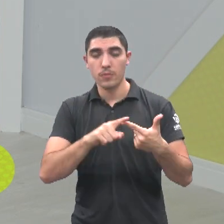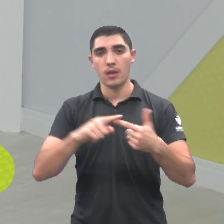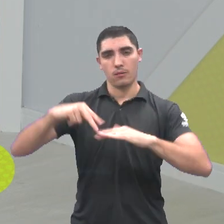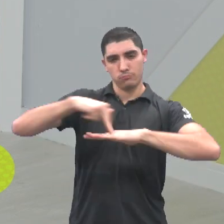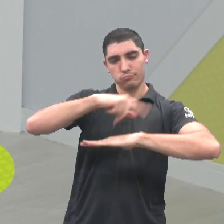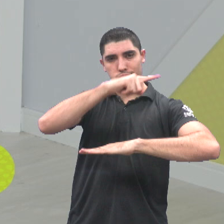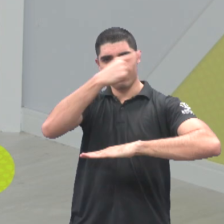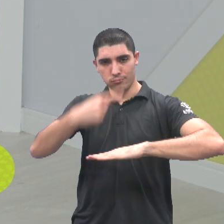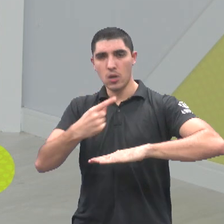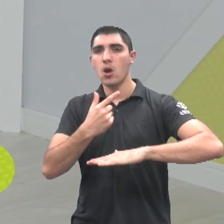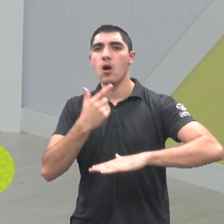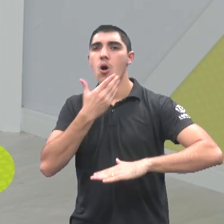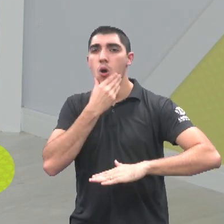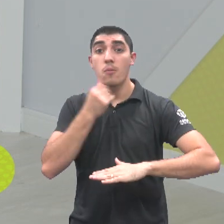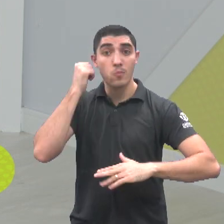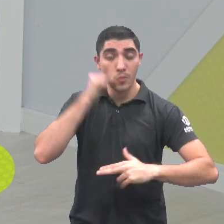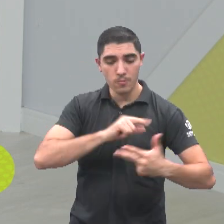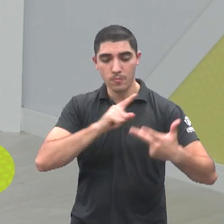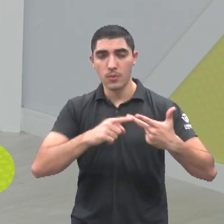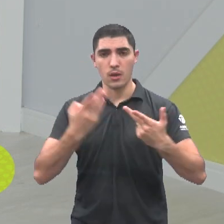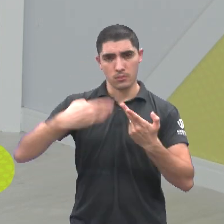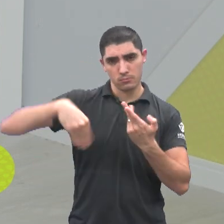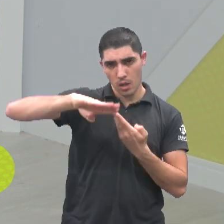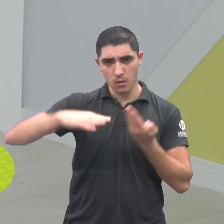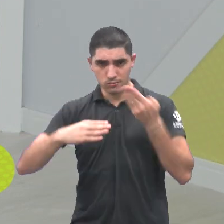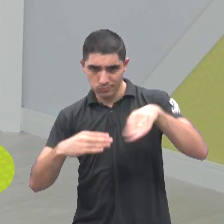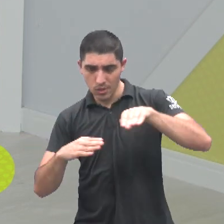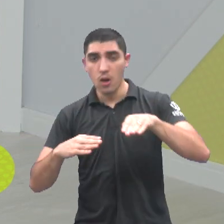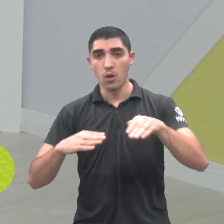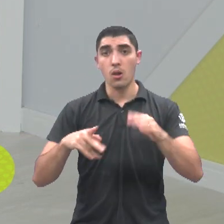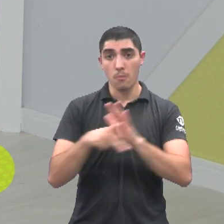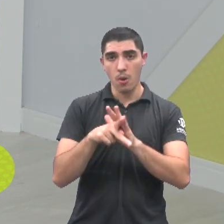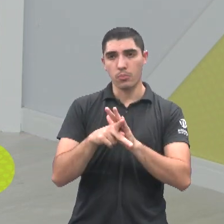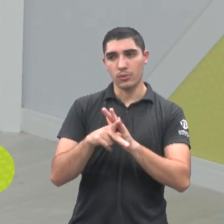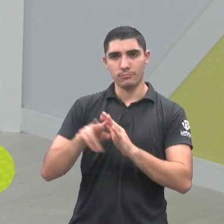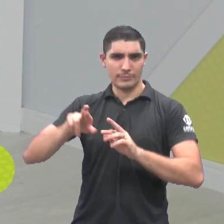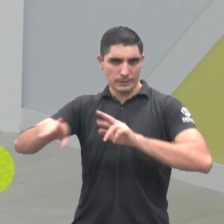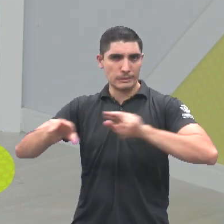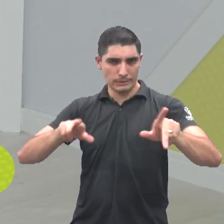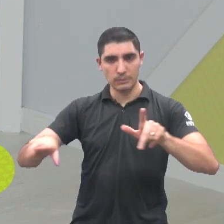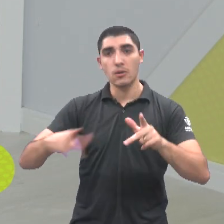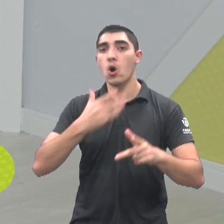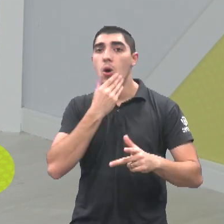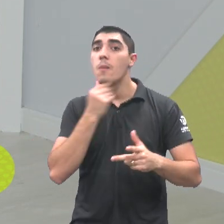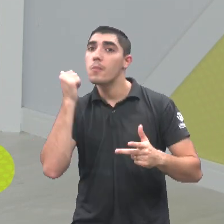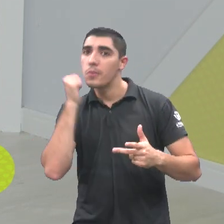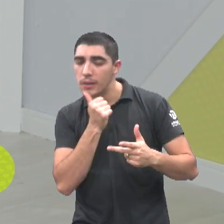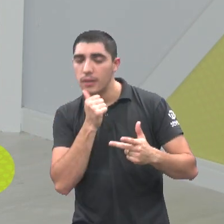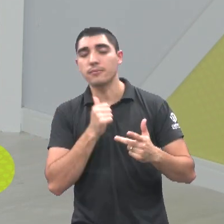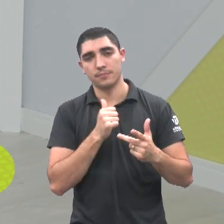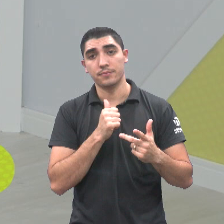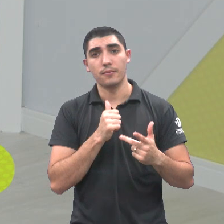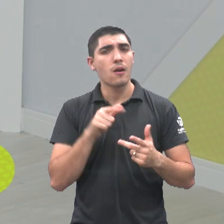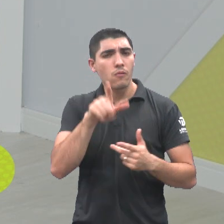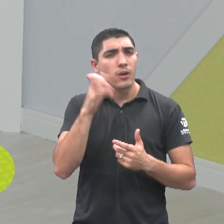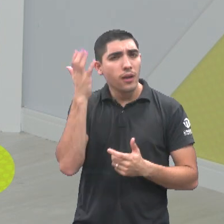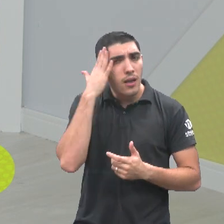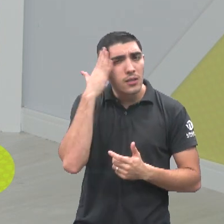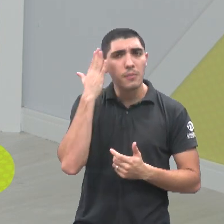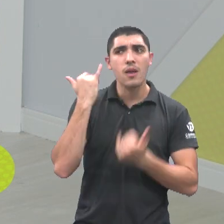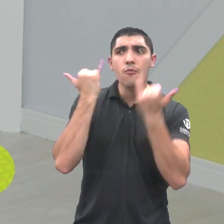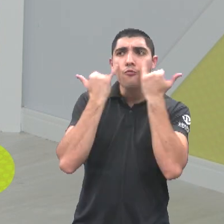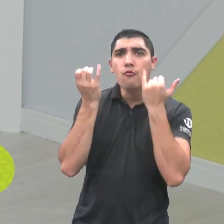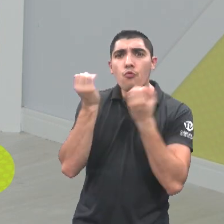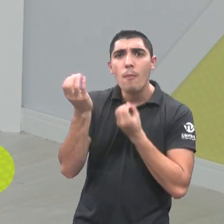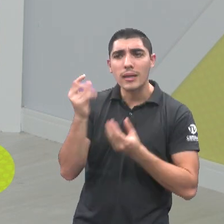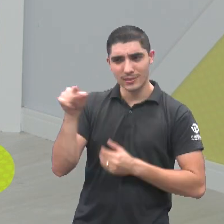artística masculino e feminino, taekwondo no luta e também no poncê masculino e feminino. Para mais informações sobre as seletivas do